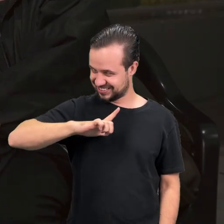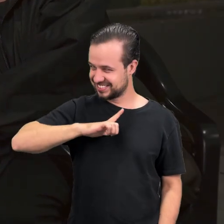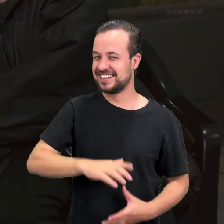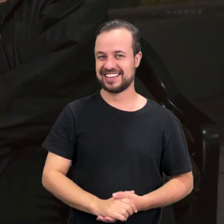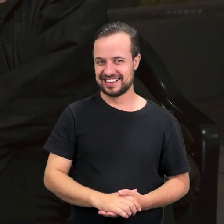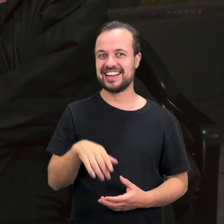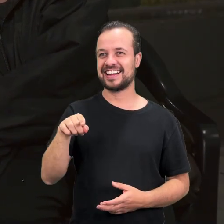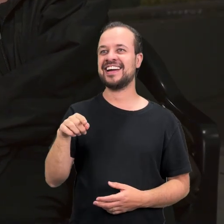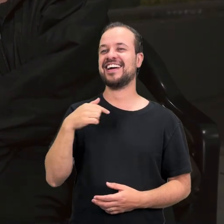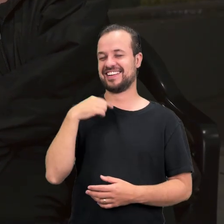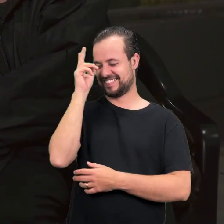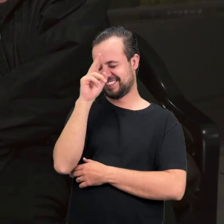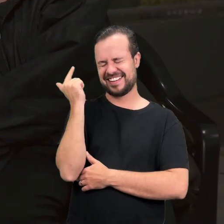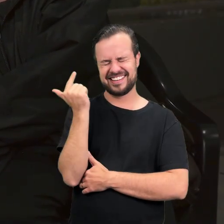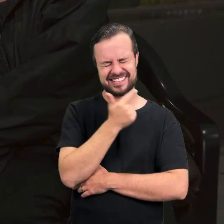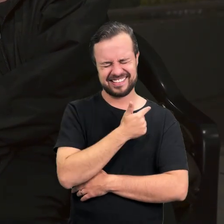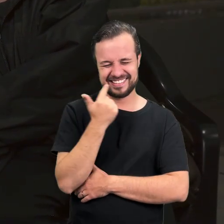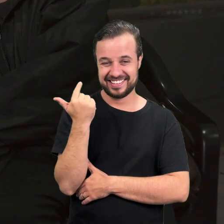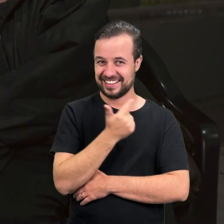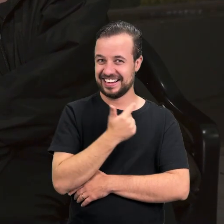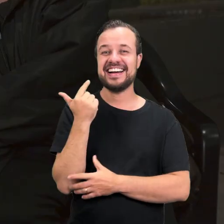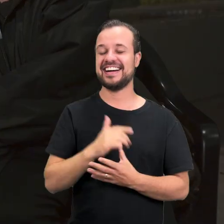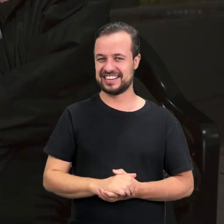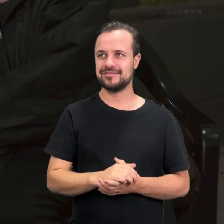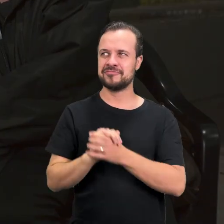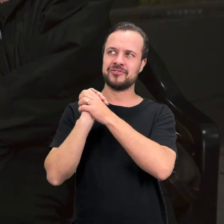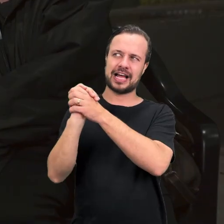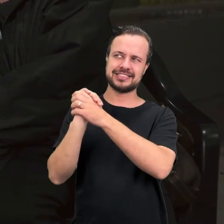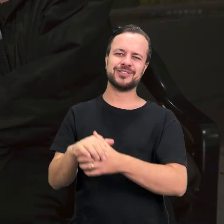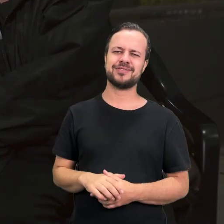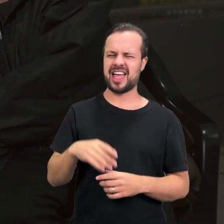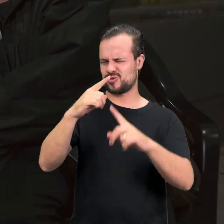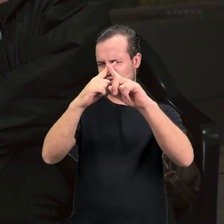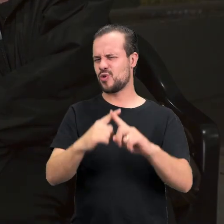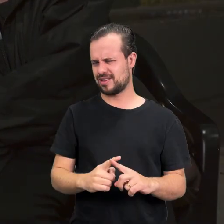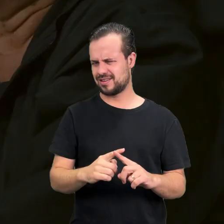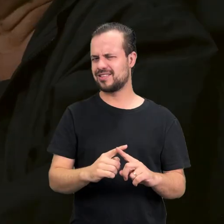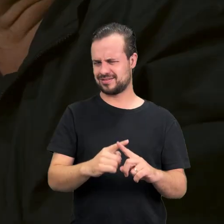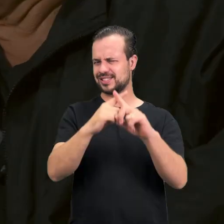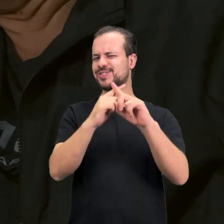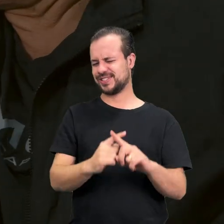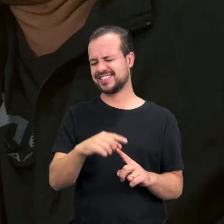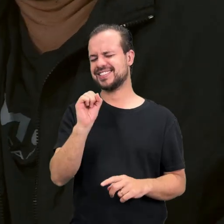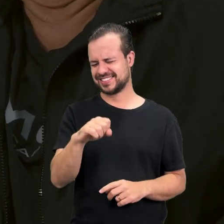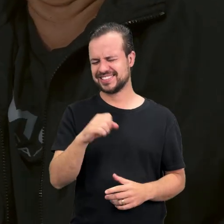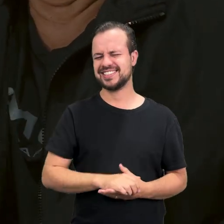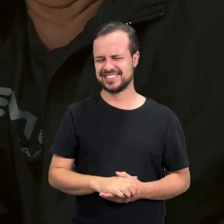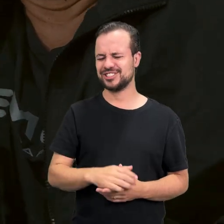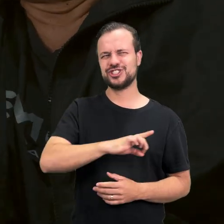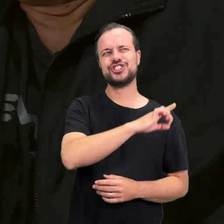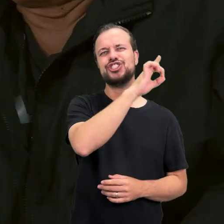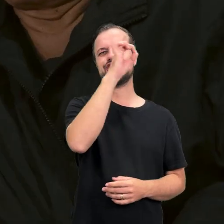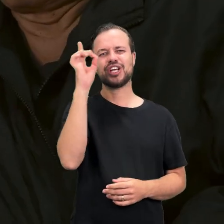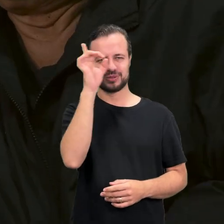Esse foi o jogo mais marcante. A gente ia que jogo. Ganhou ainda, era um torneio, não era campeonato, era um torneio, o dia inteiro,